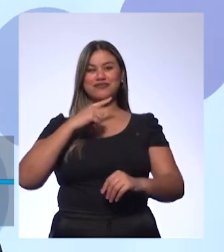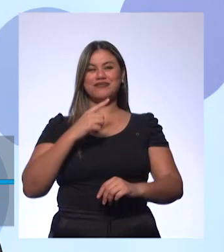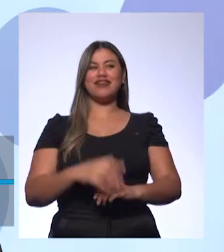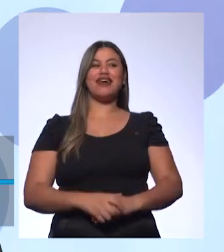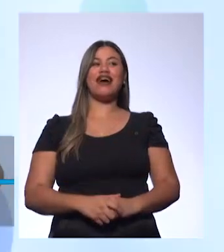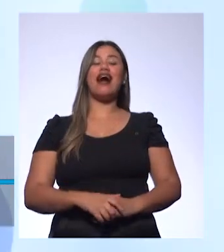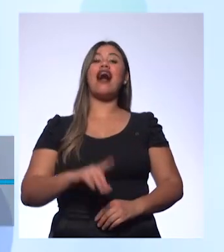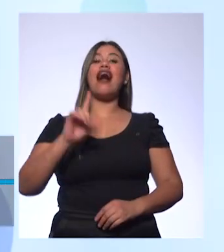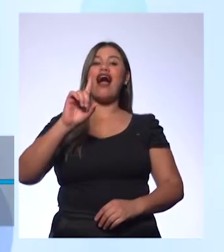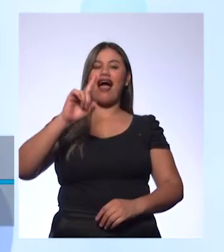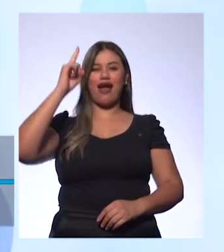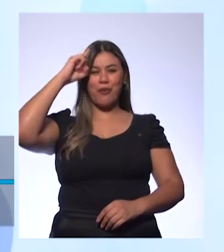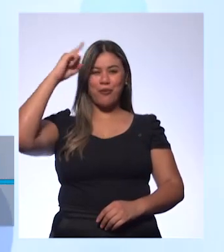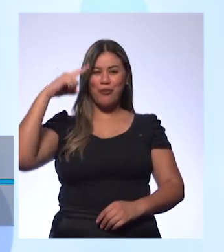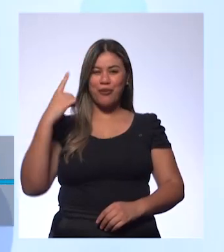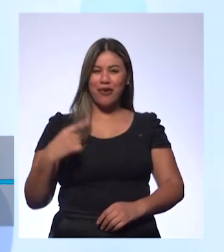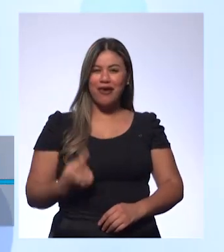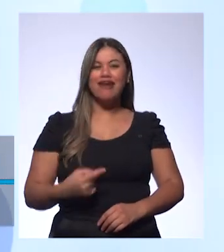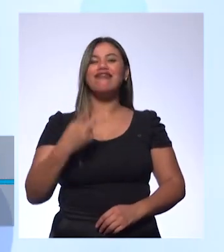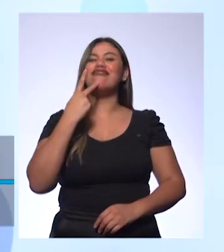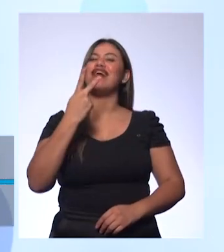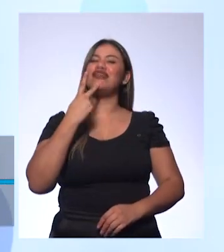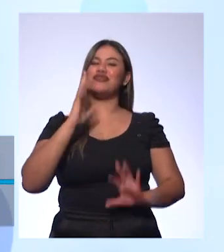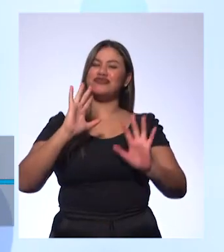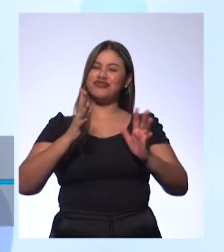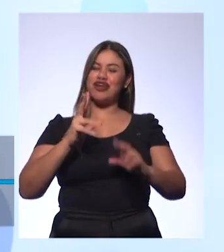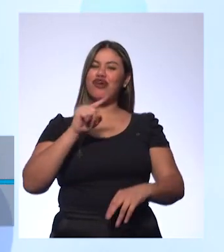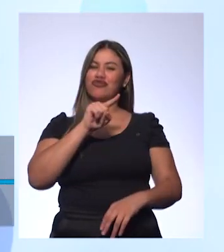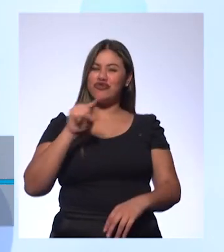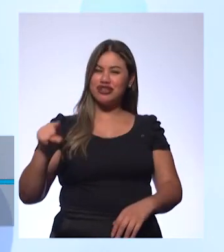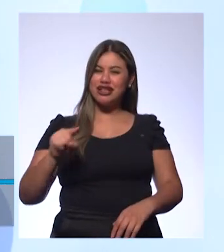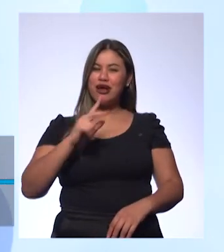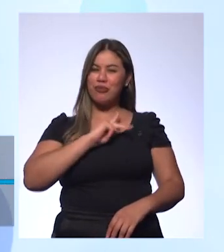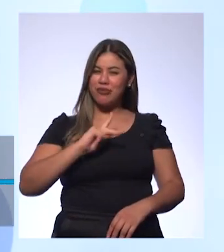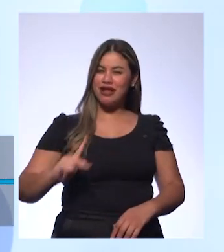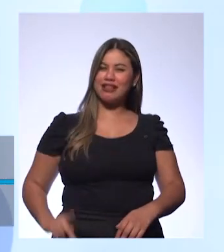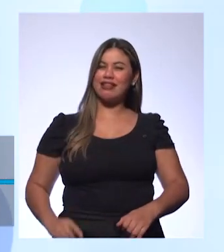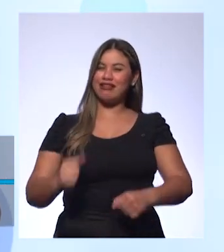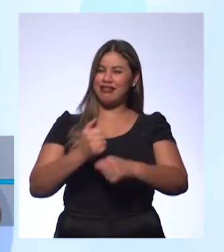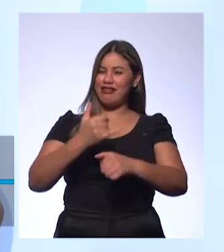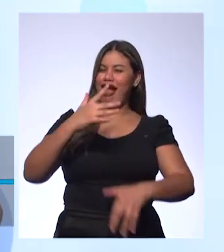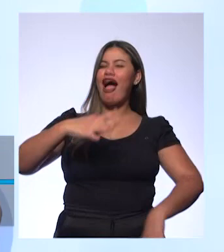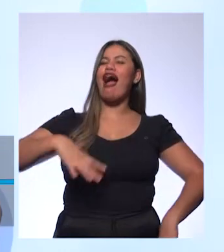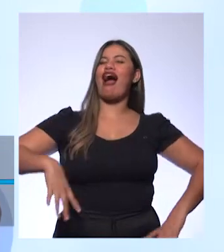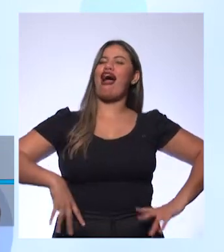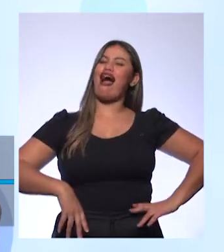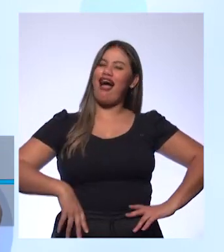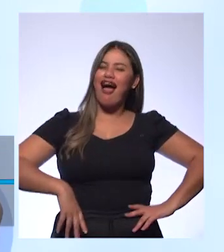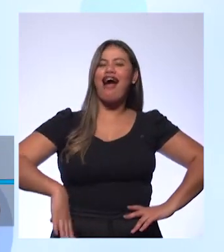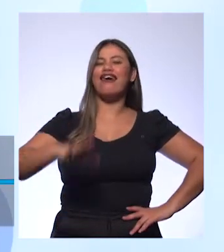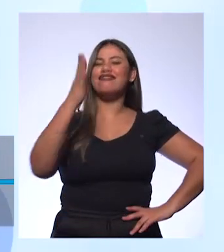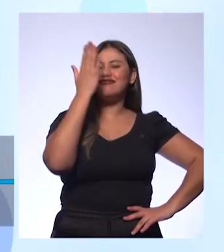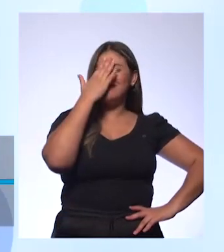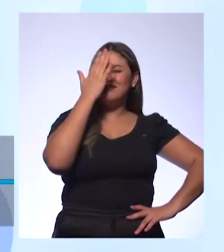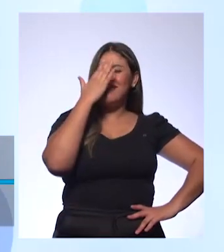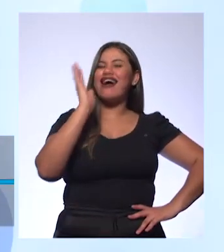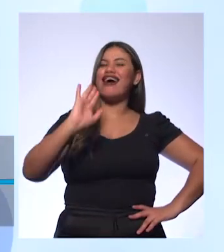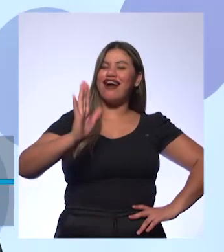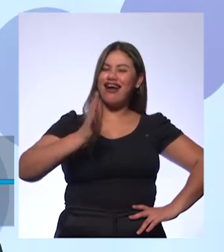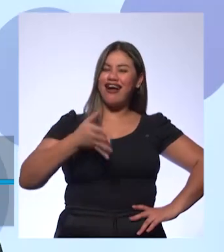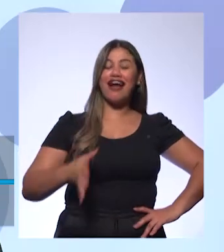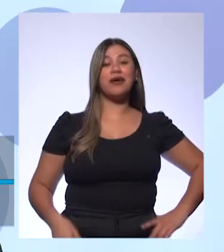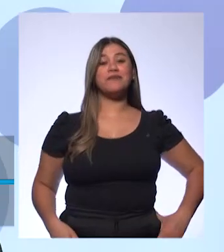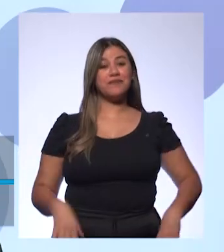Mônica já O me falou de você, presidente, né? hein, Vinícius? É você que é o presidente do chat? Já estou sabendo da fama, hein? E o Matheus também,